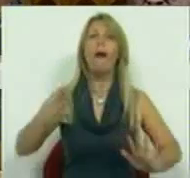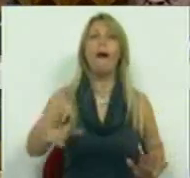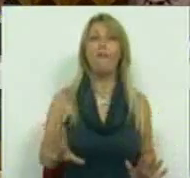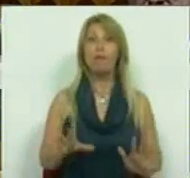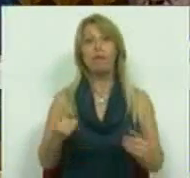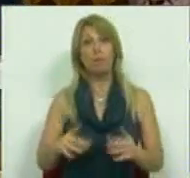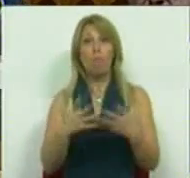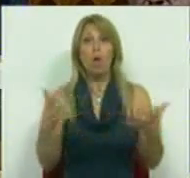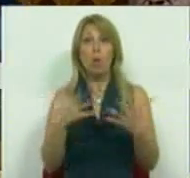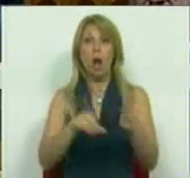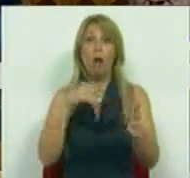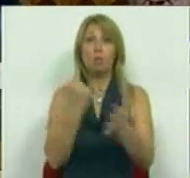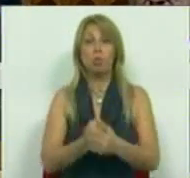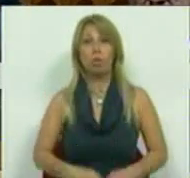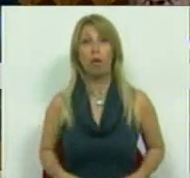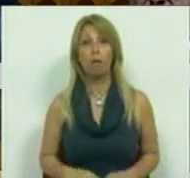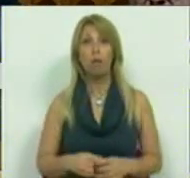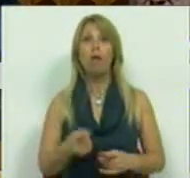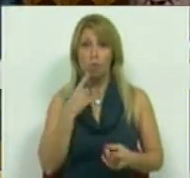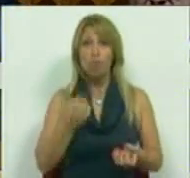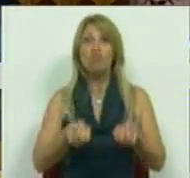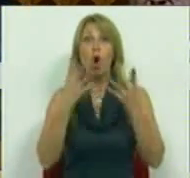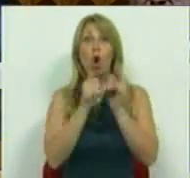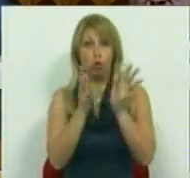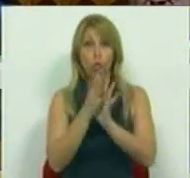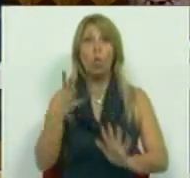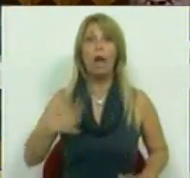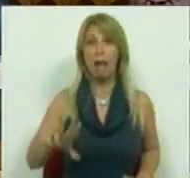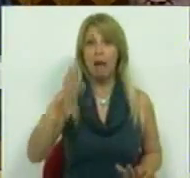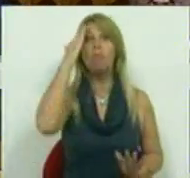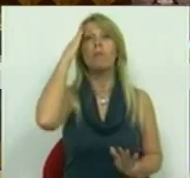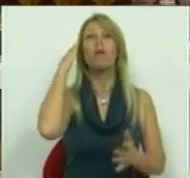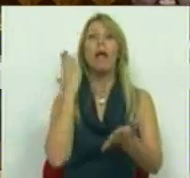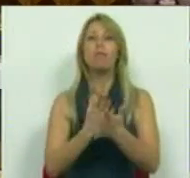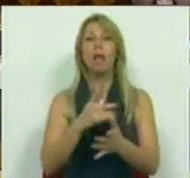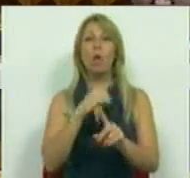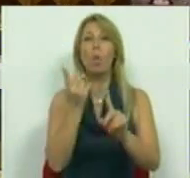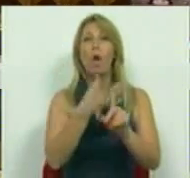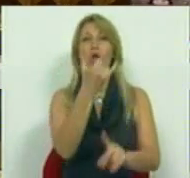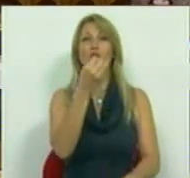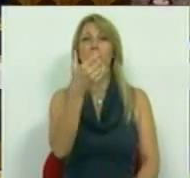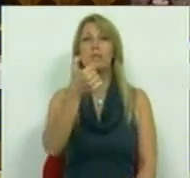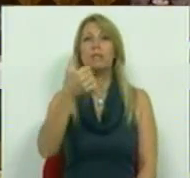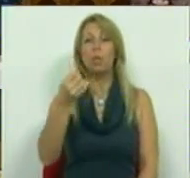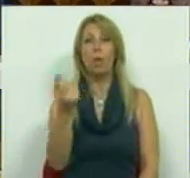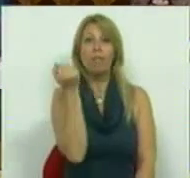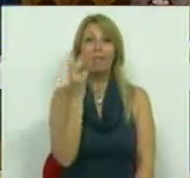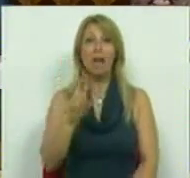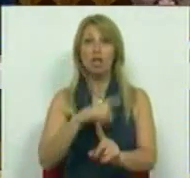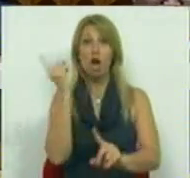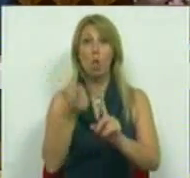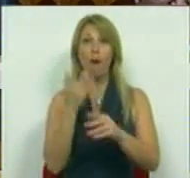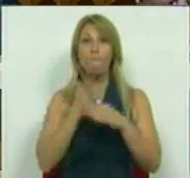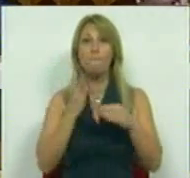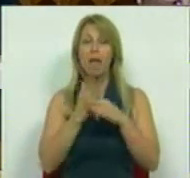absoluta. Conseguindo tudo o que querem, prevêem até 2050 uma taxa anual média